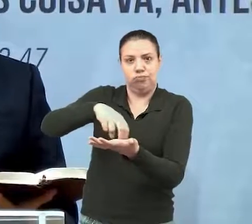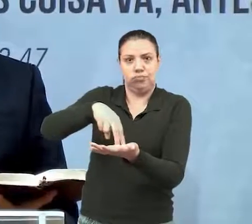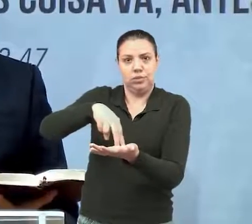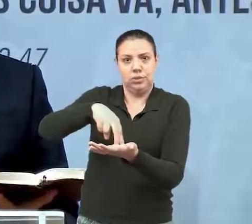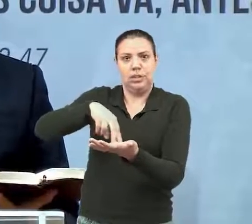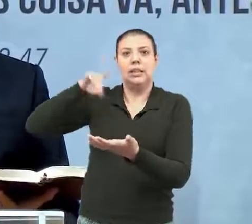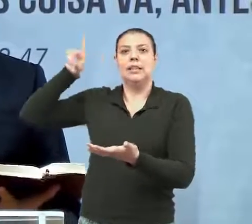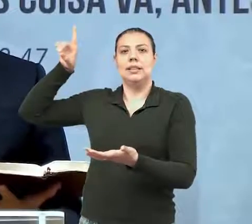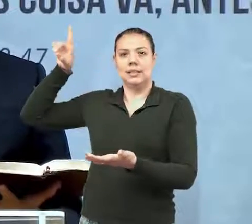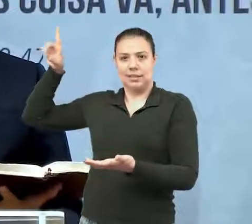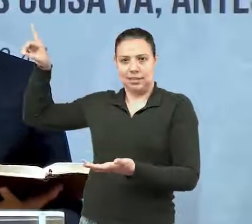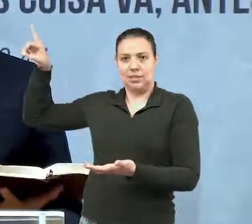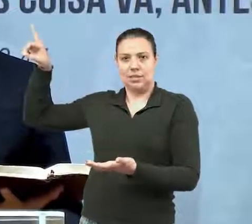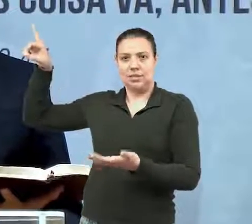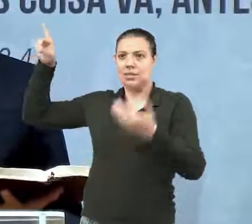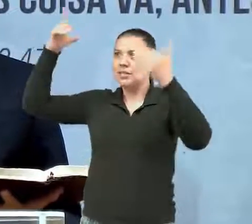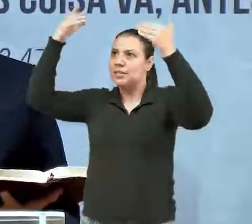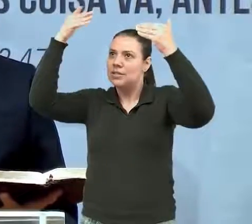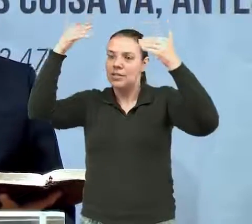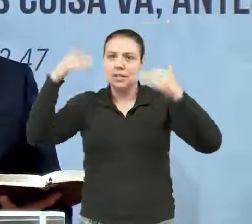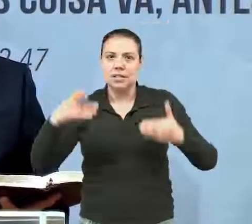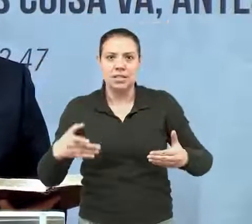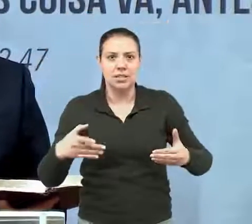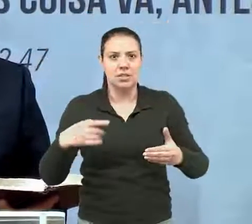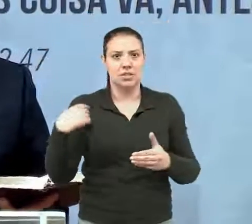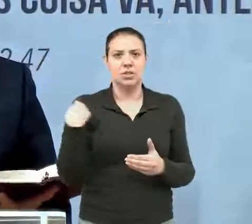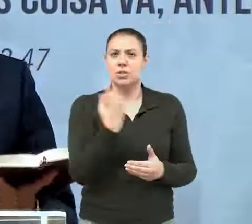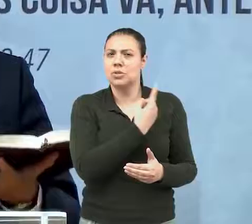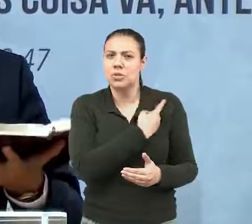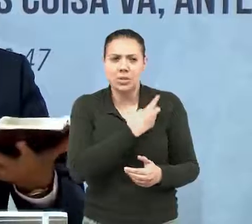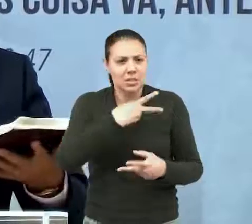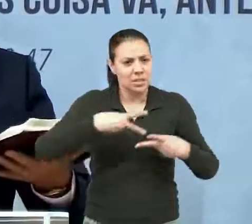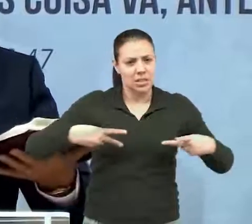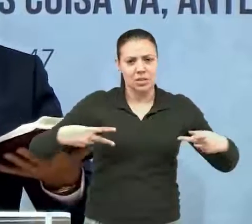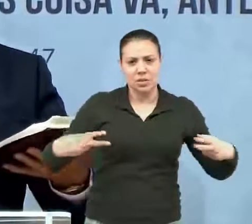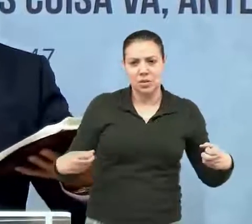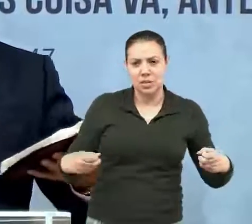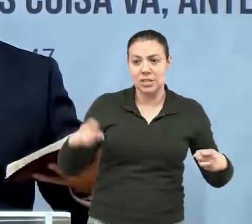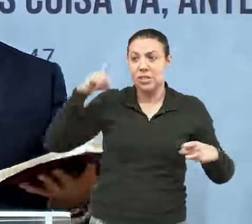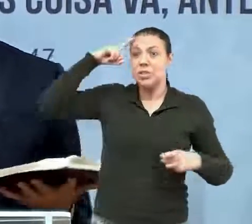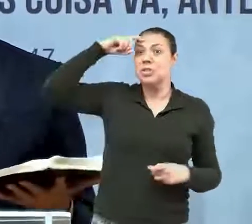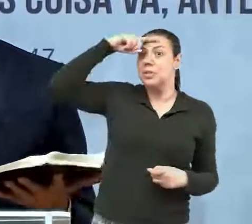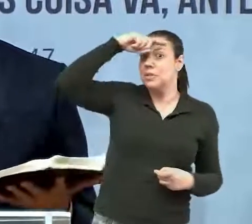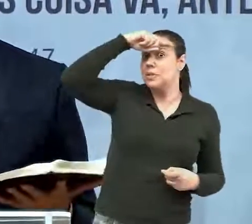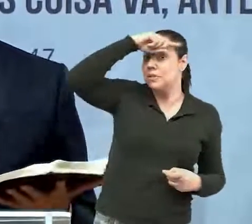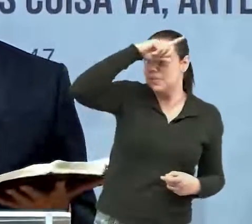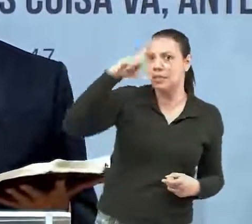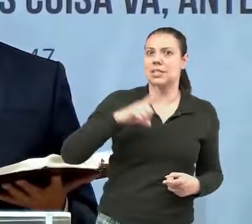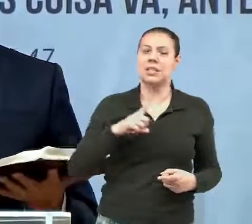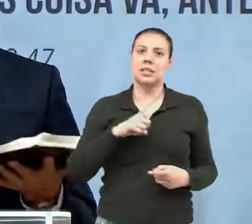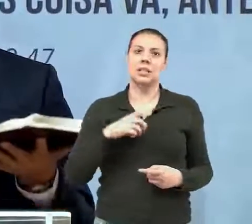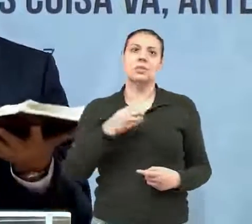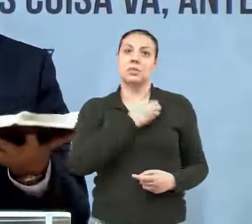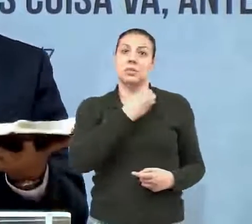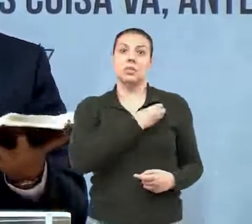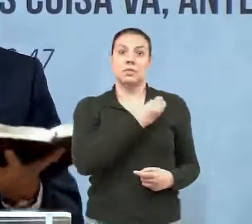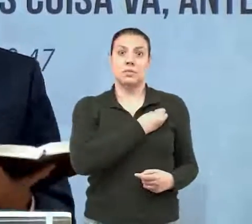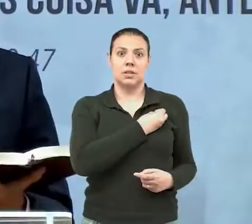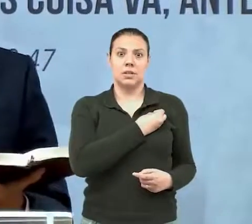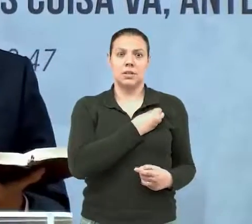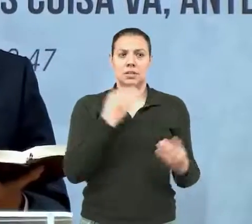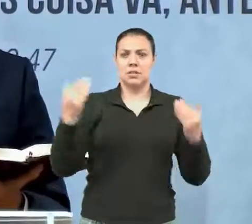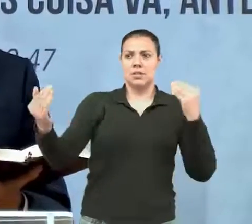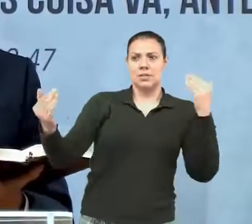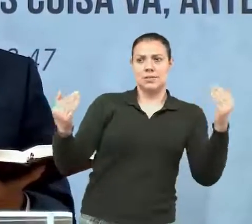trôpegos, diante da nossa vacilação, diante das intempéries que se impõem